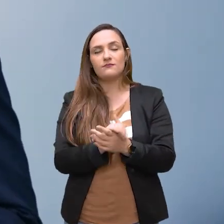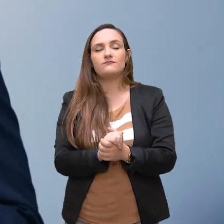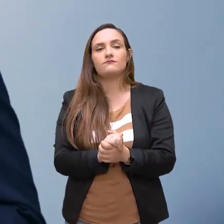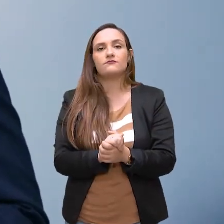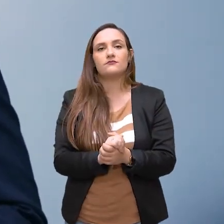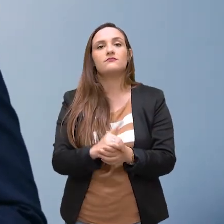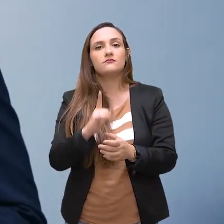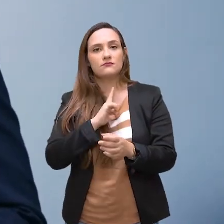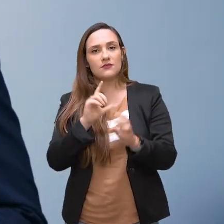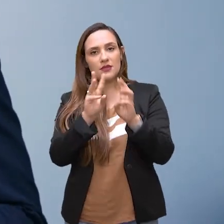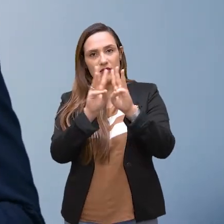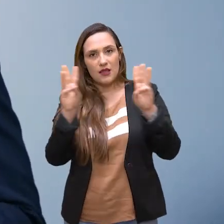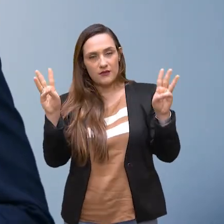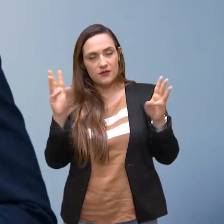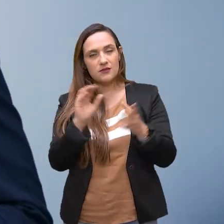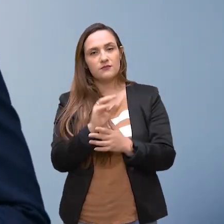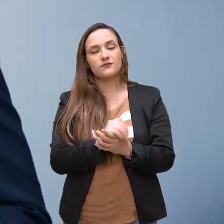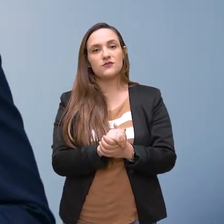o